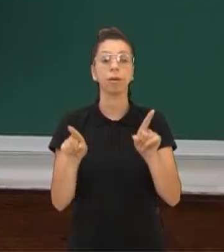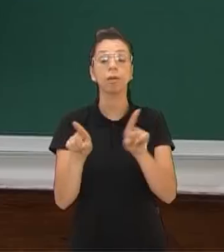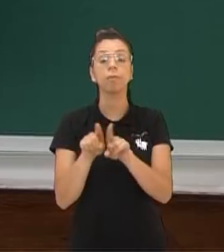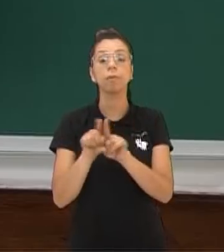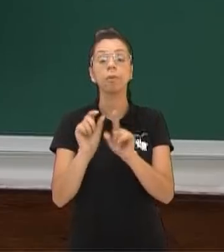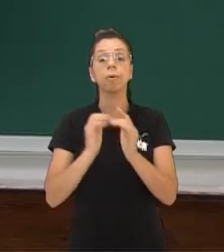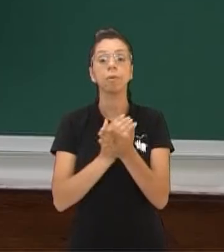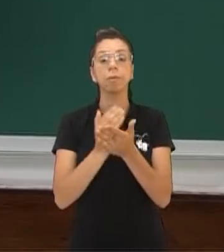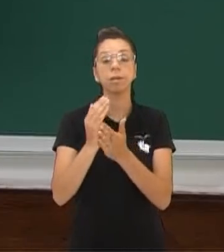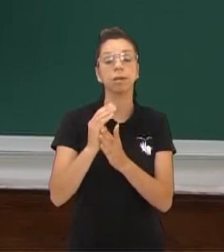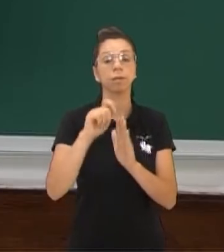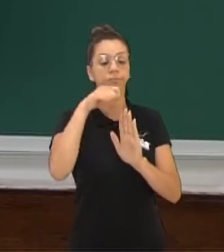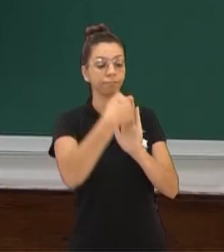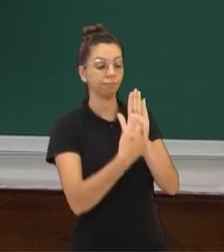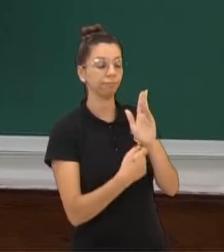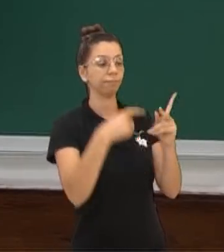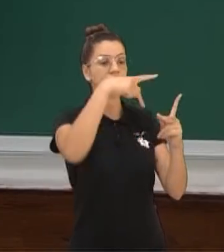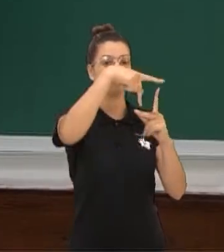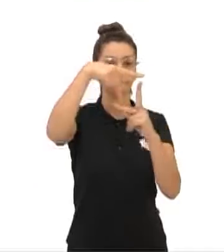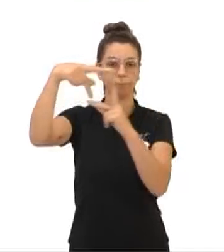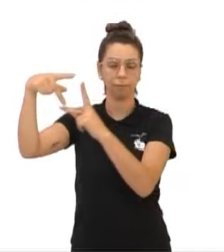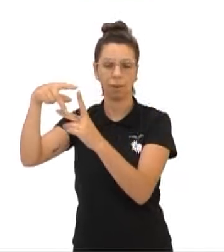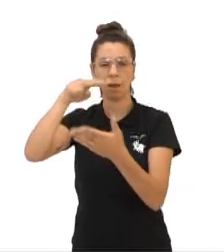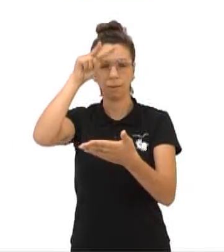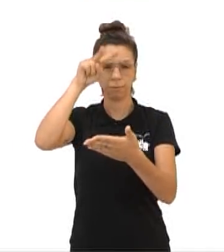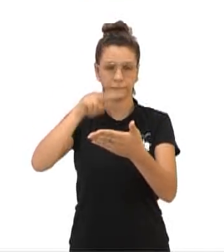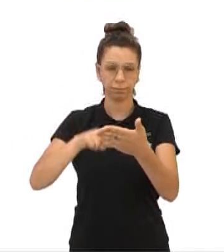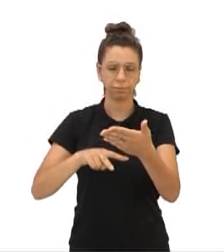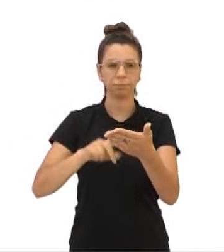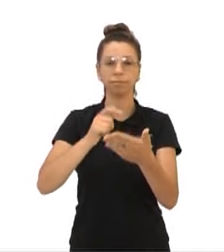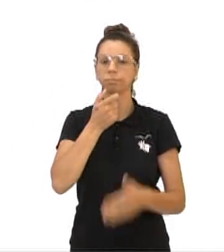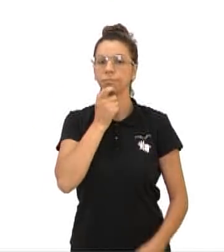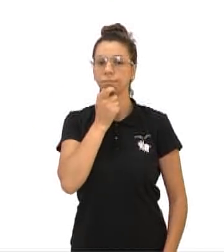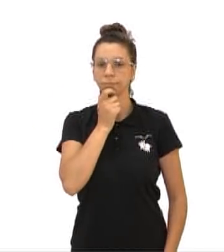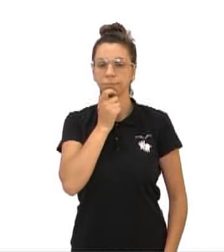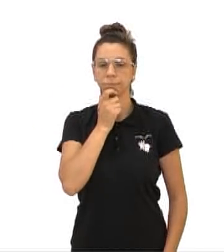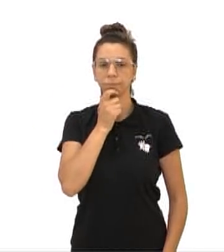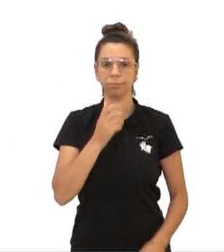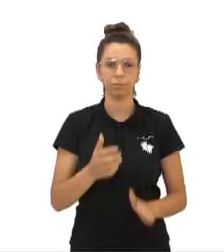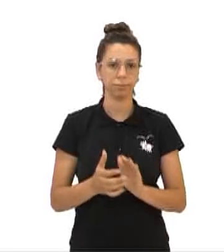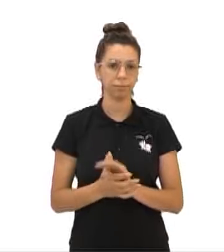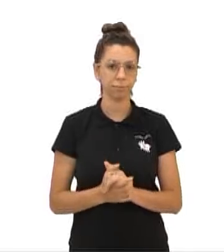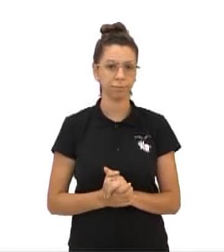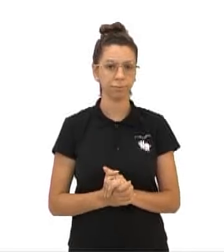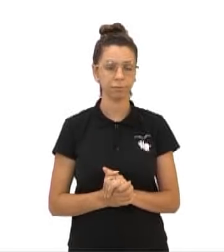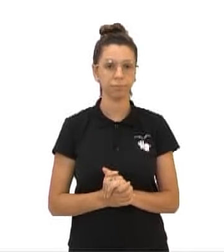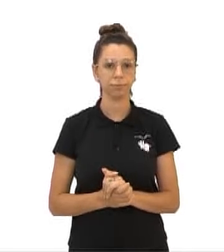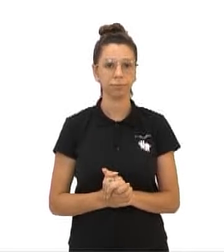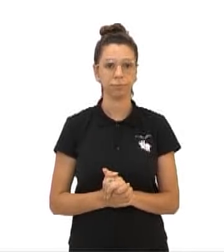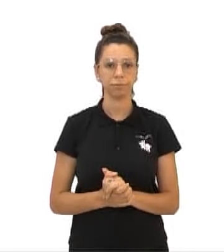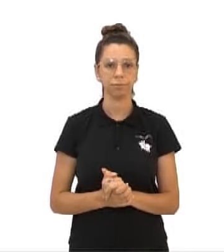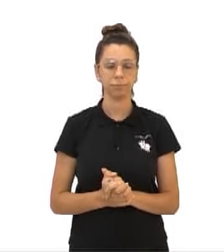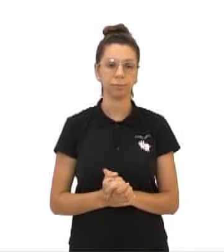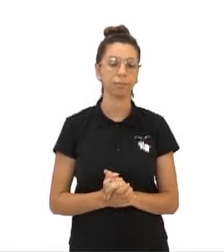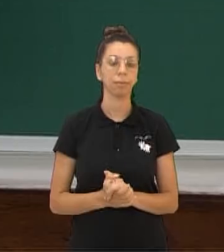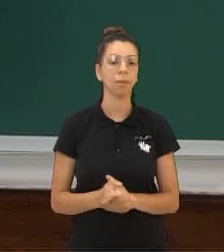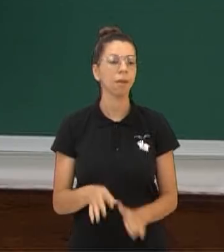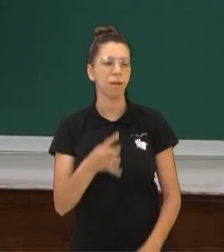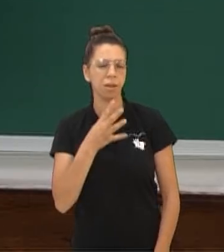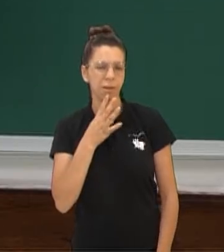em quadrinhos. Acompanhe a leitura comigo. Do you know Mimi and Eunice? Você conhece